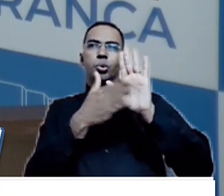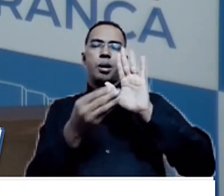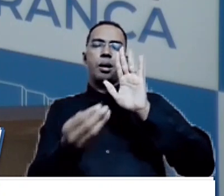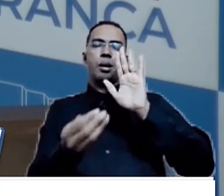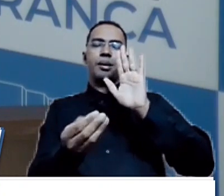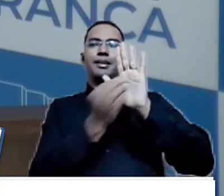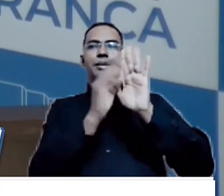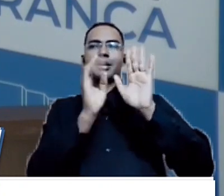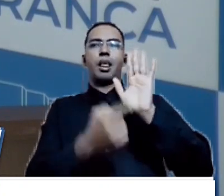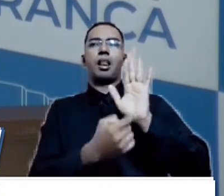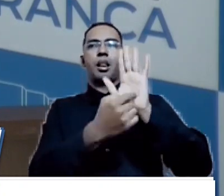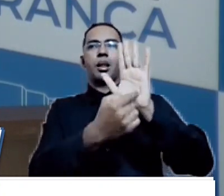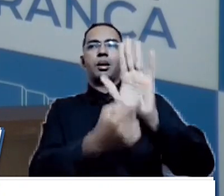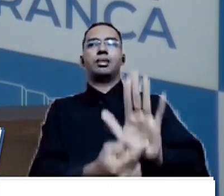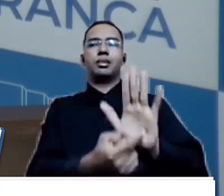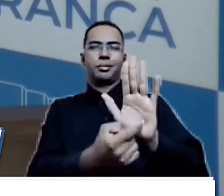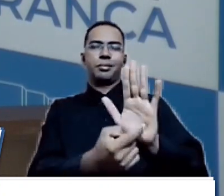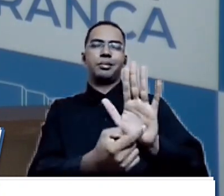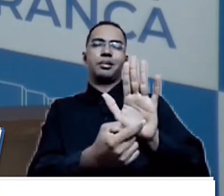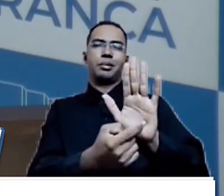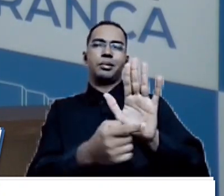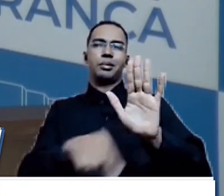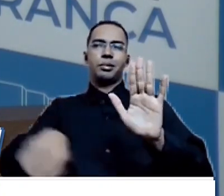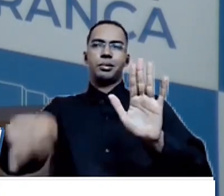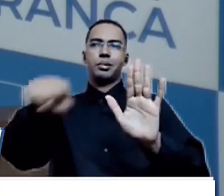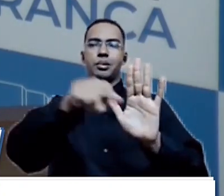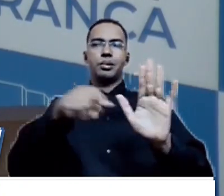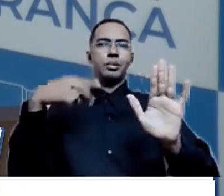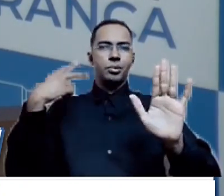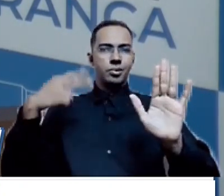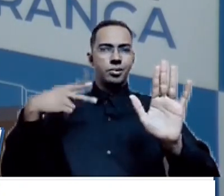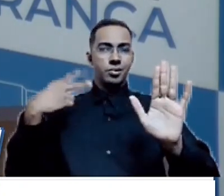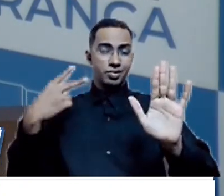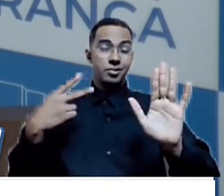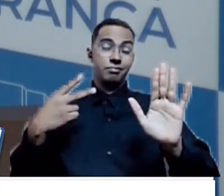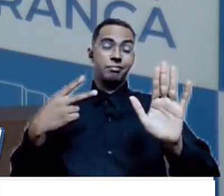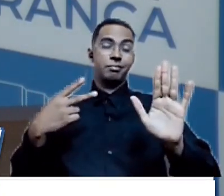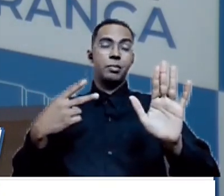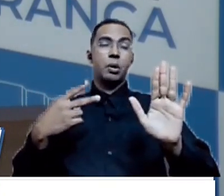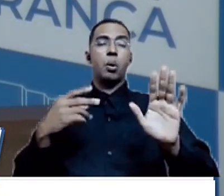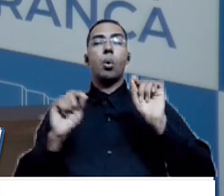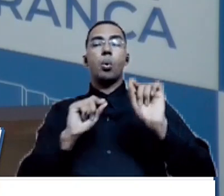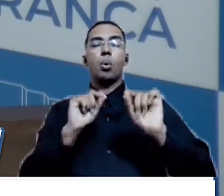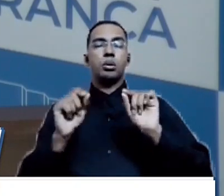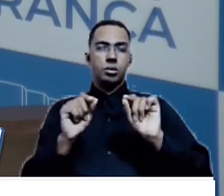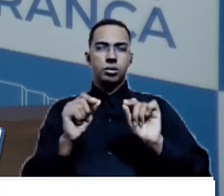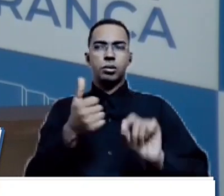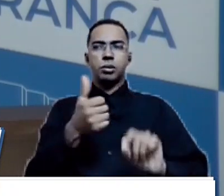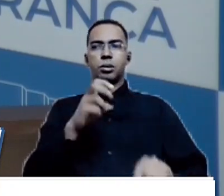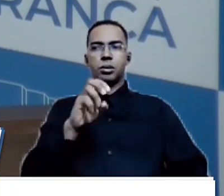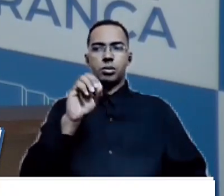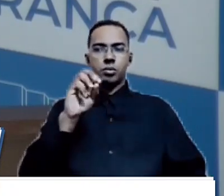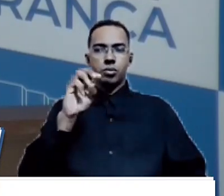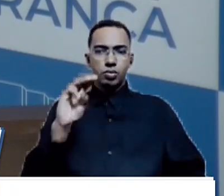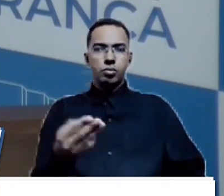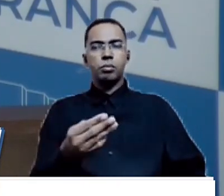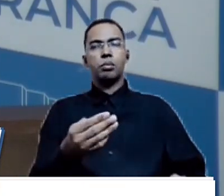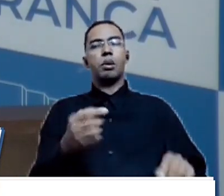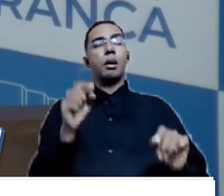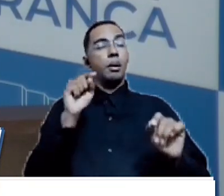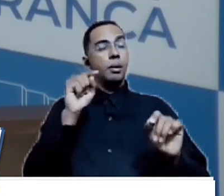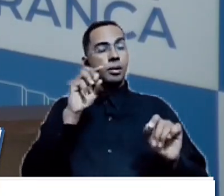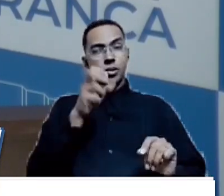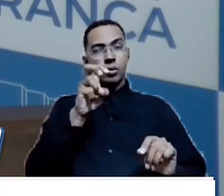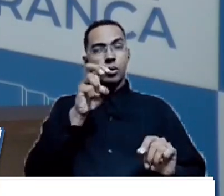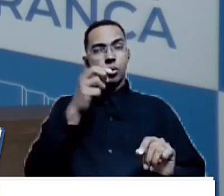apresentadas pelo pelos vereadores que são 152 emendas apresentadas